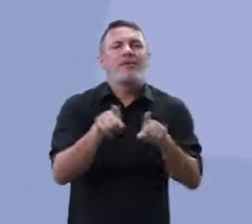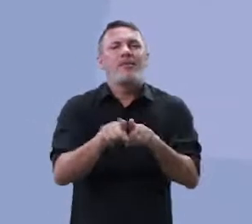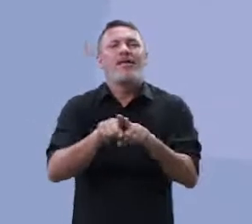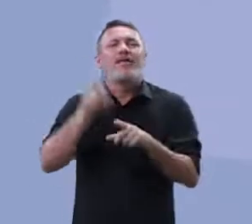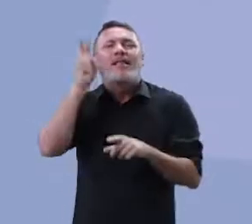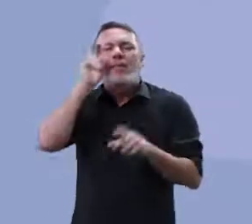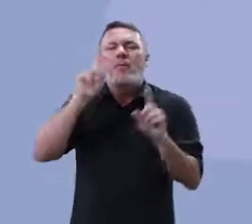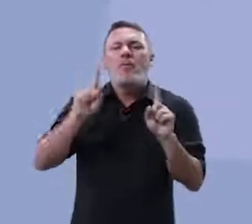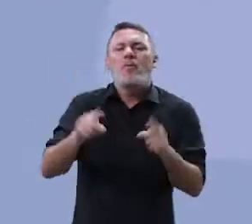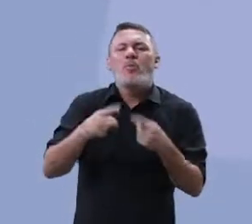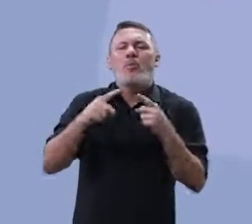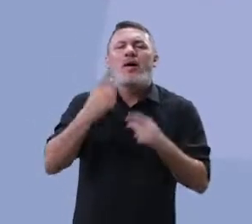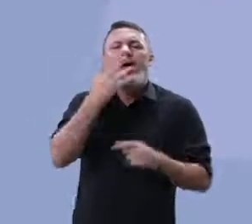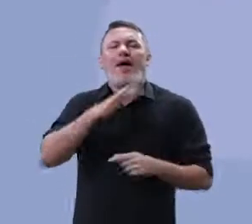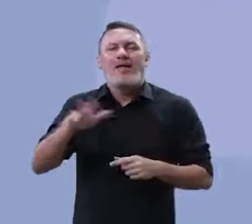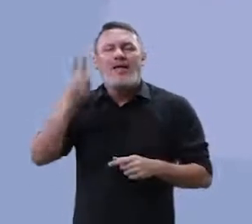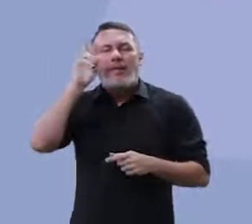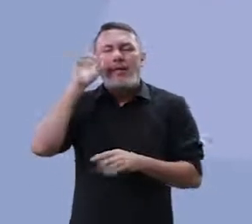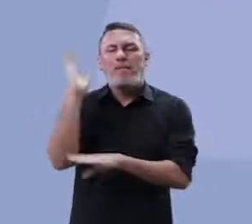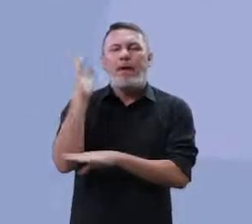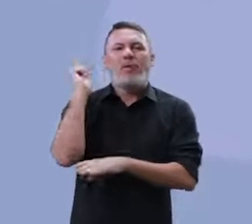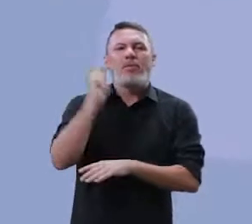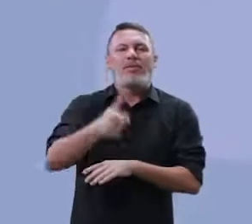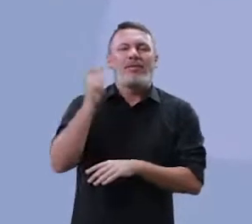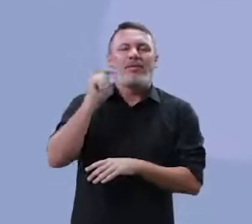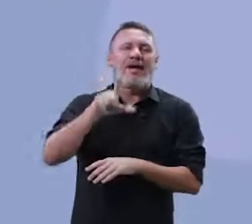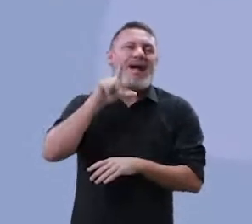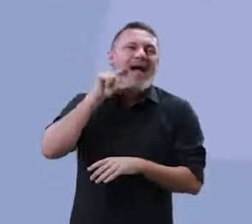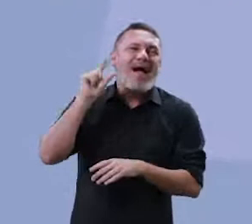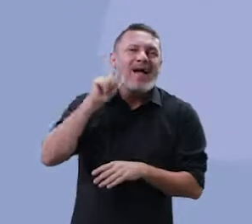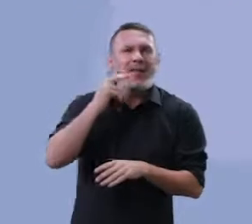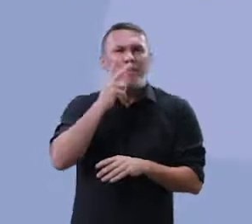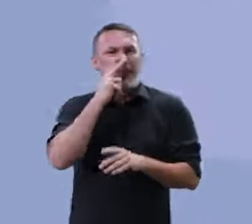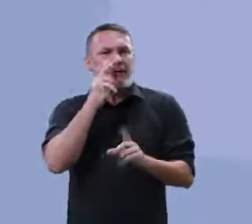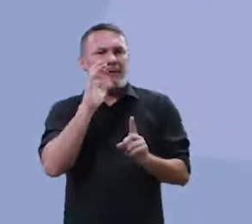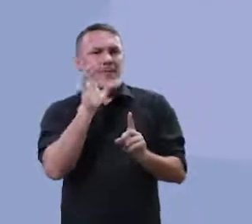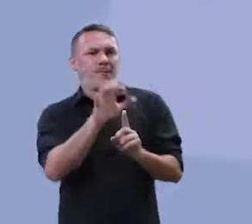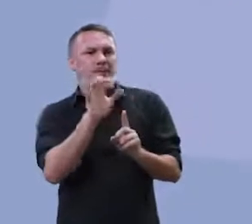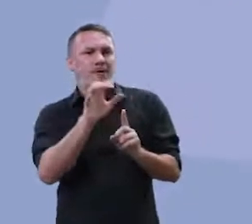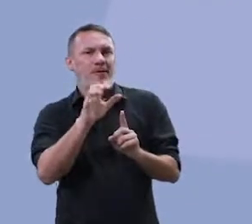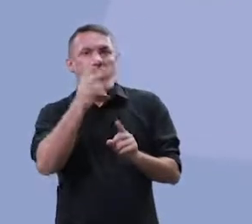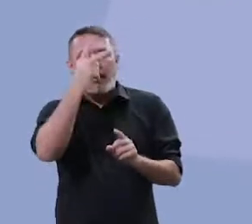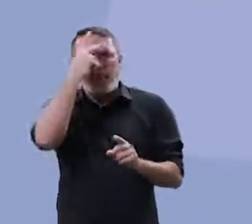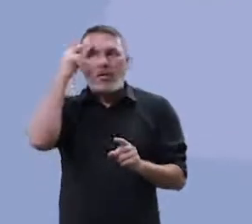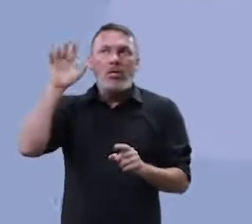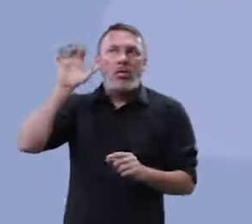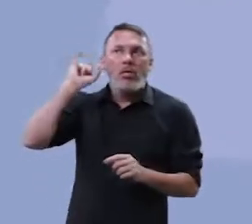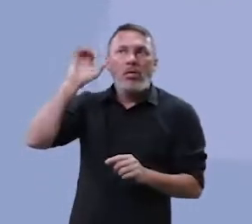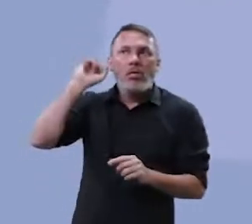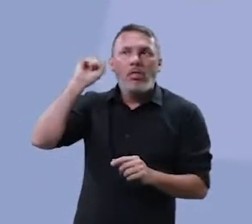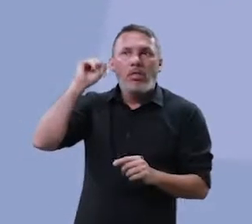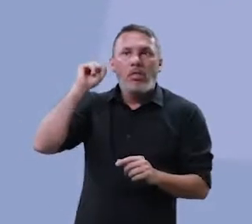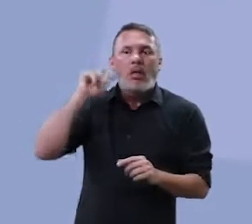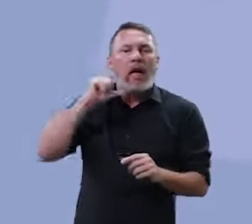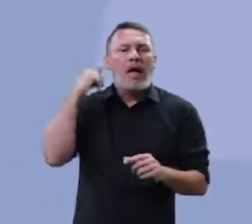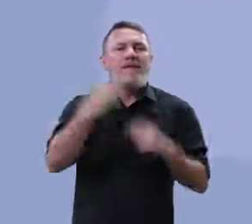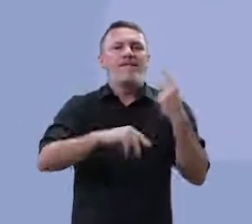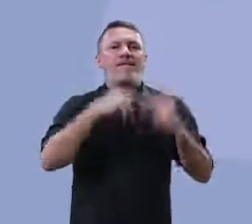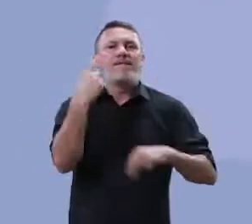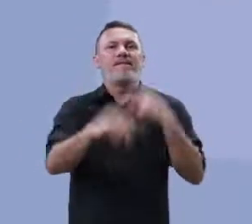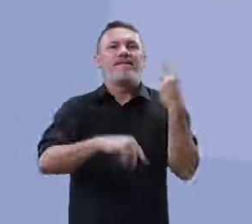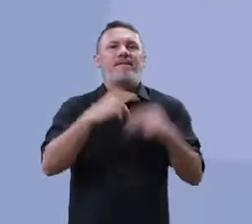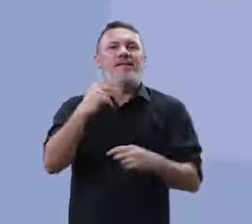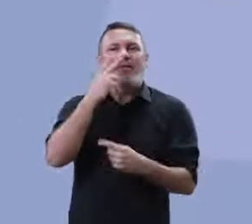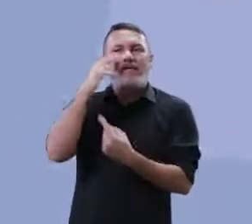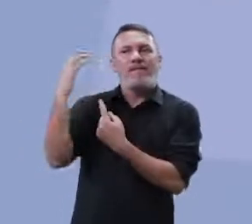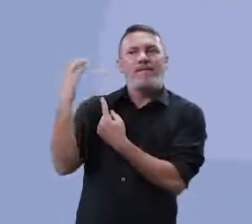alguma coisa das cantigas infantis, lembram? Atirei o pau no gato, que elas acabam influenciando as pessoas, de certa